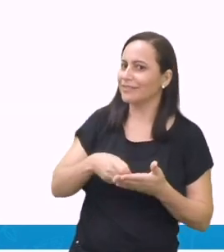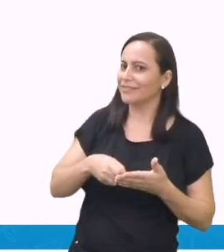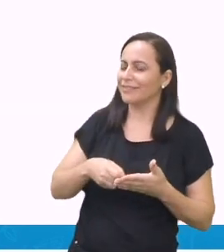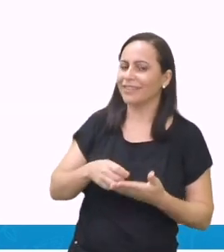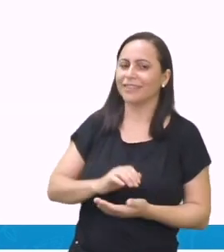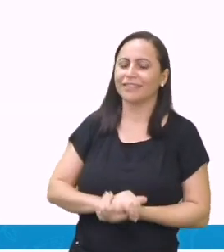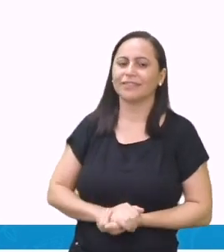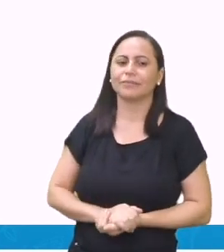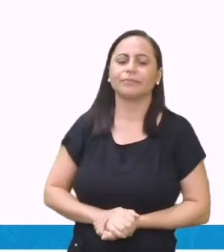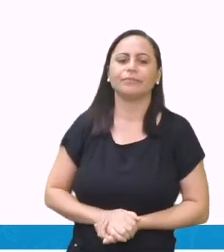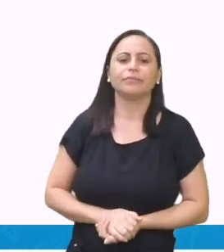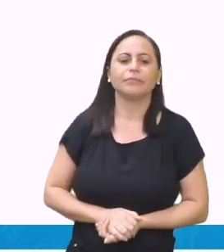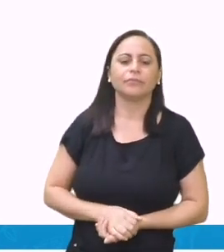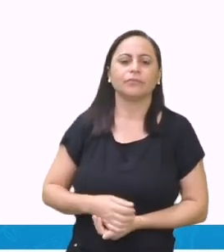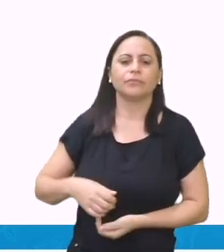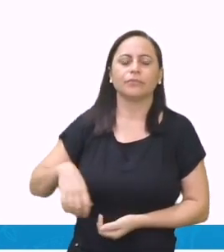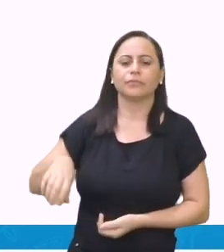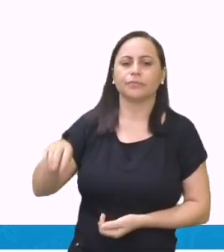15º. Ó.